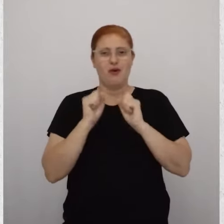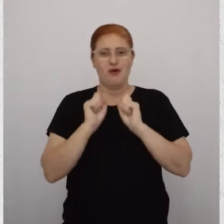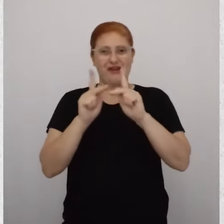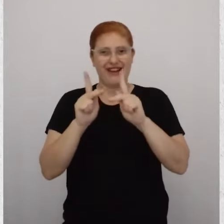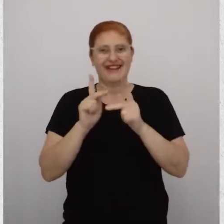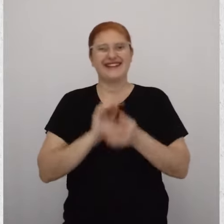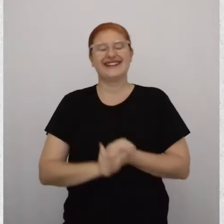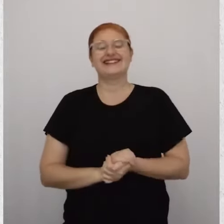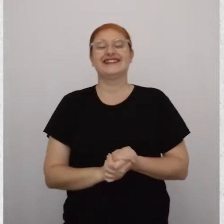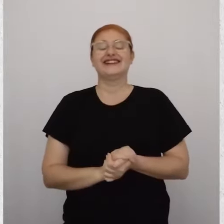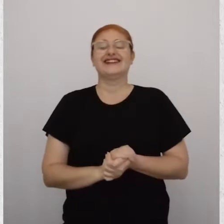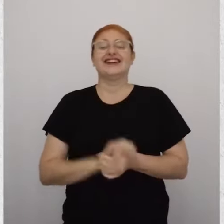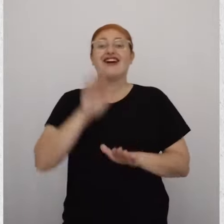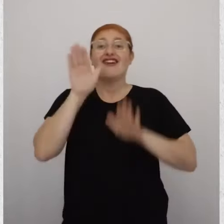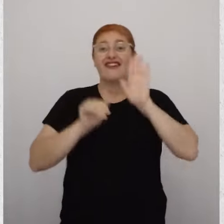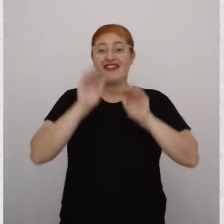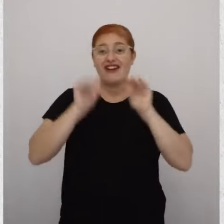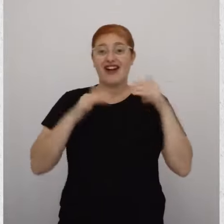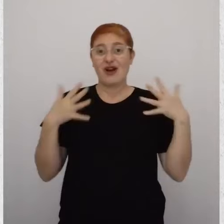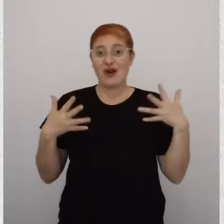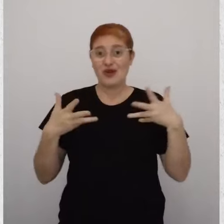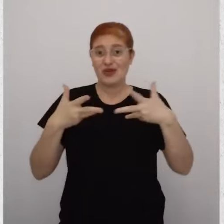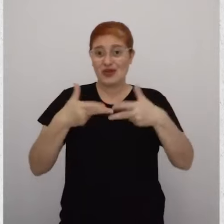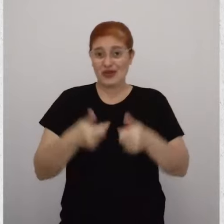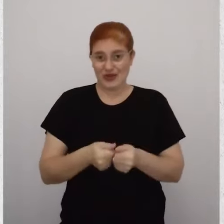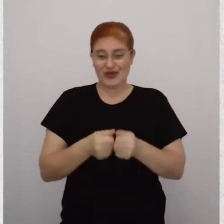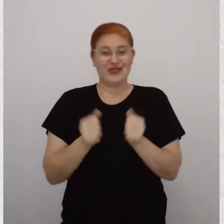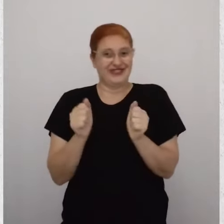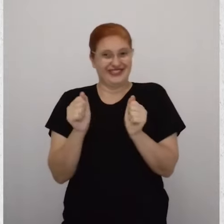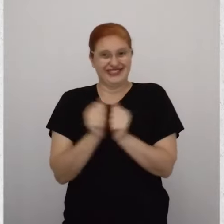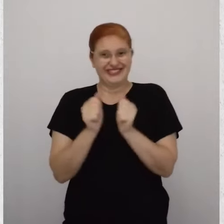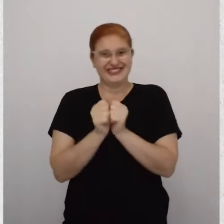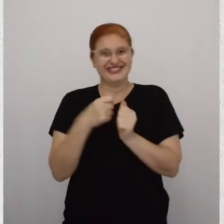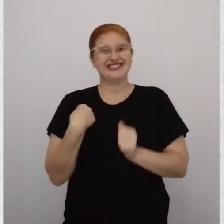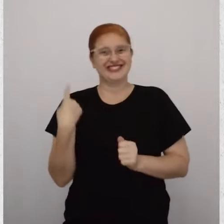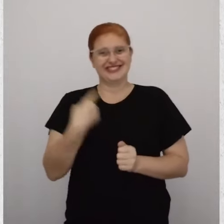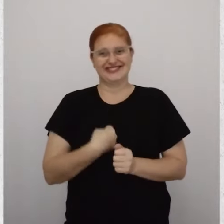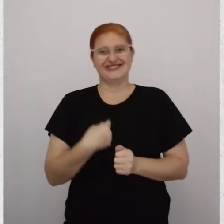Então, vou chamar todo mundo aqui para ficar com a gente